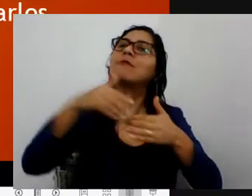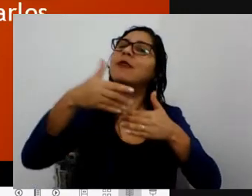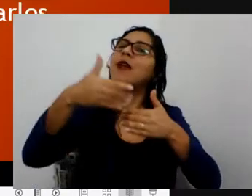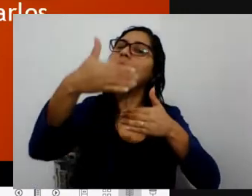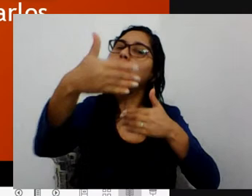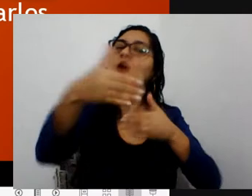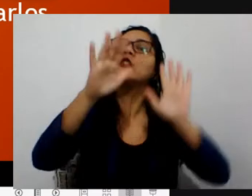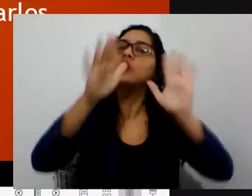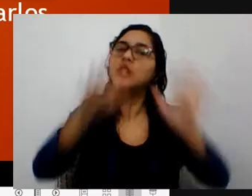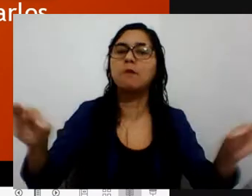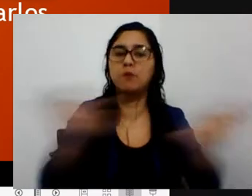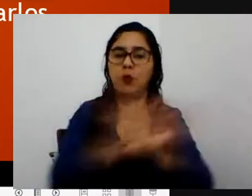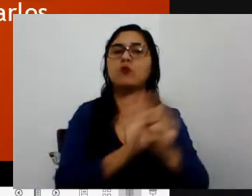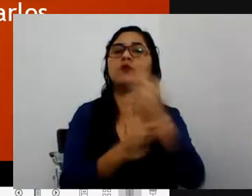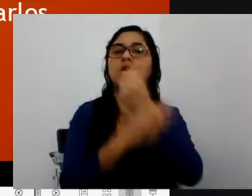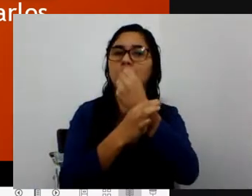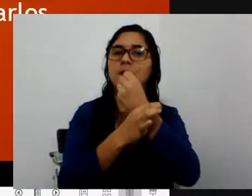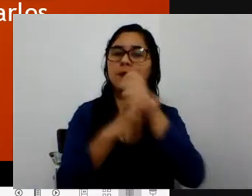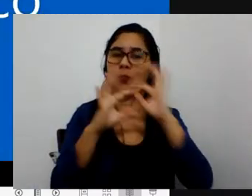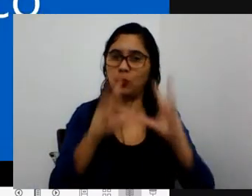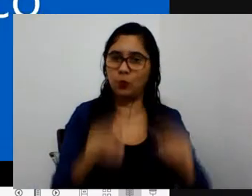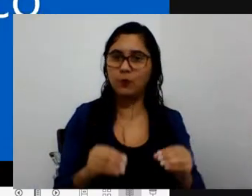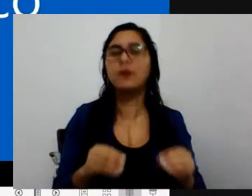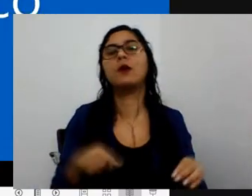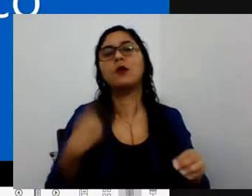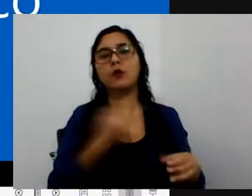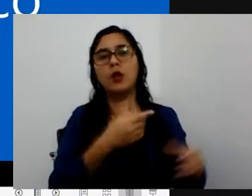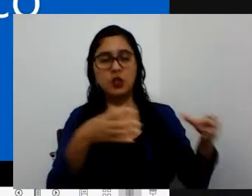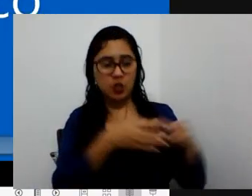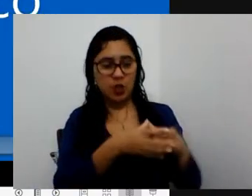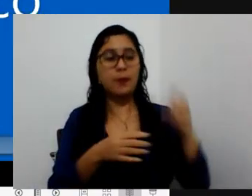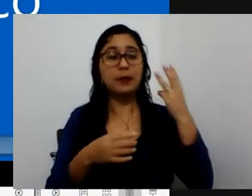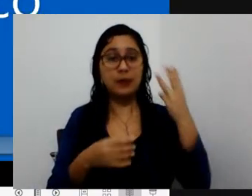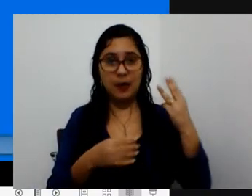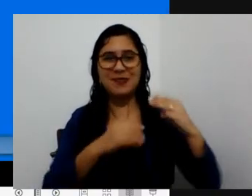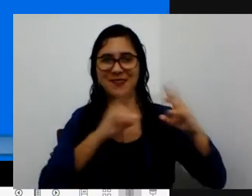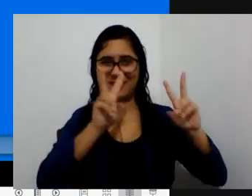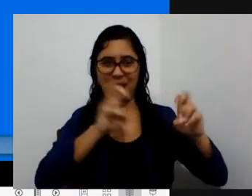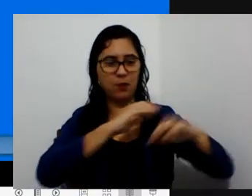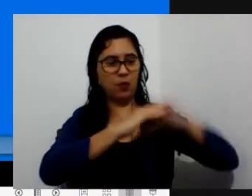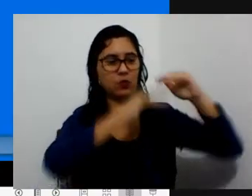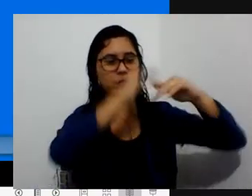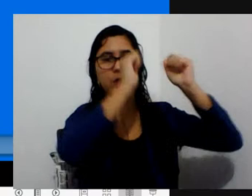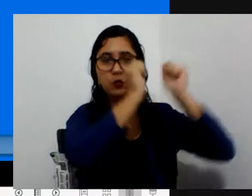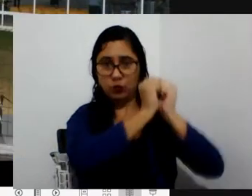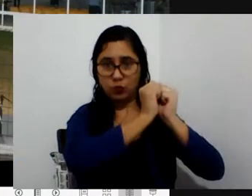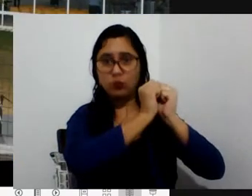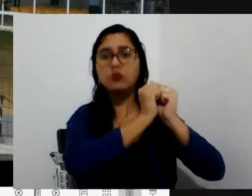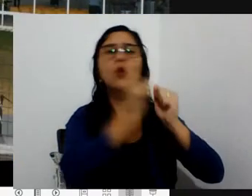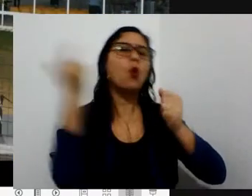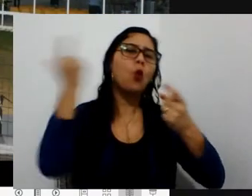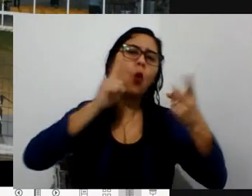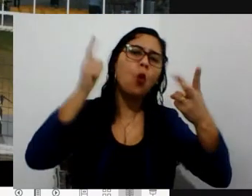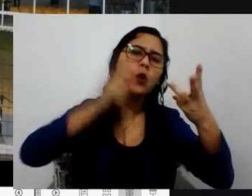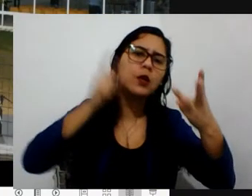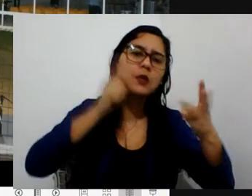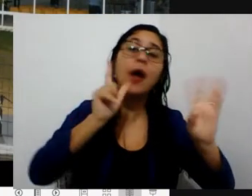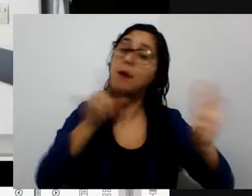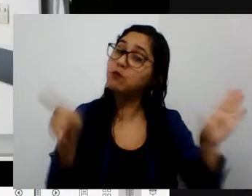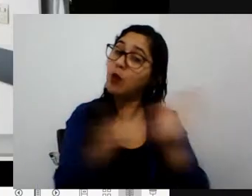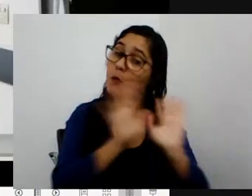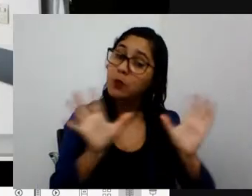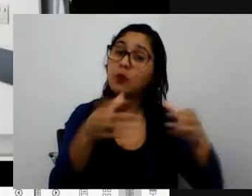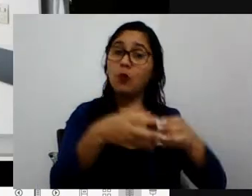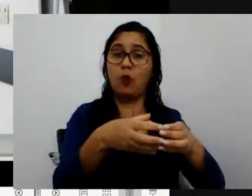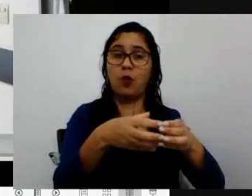plena segurança. A Chapa 3, Construir Juntos, as conquistas são conquistas coletivas, buscando